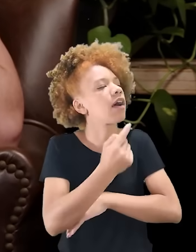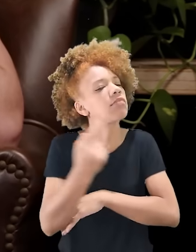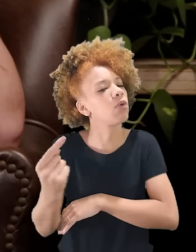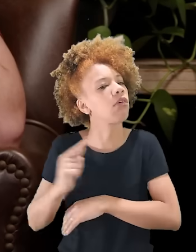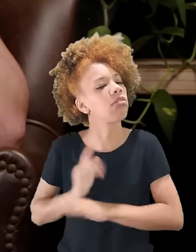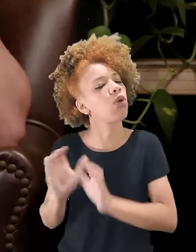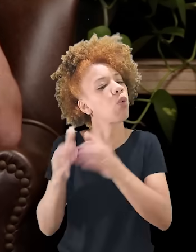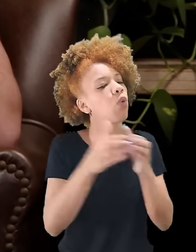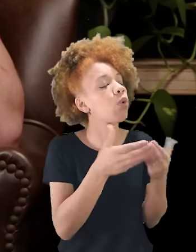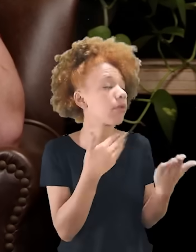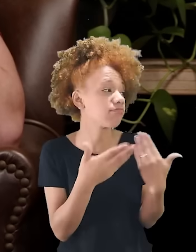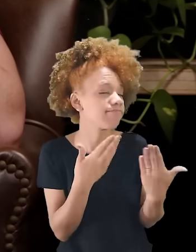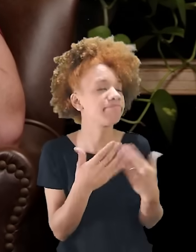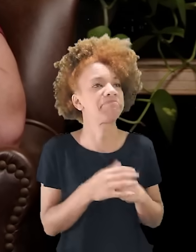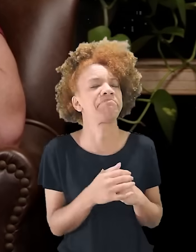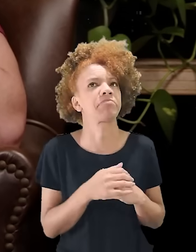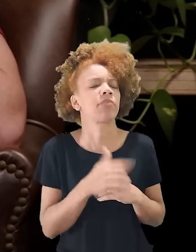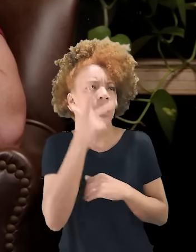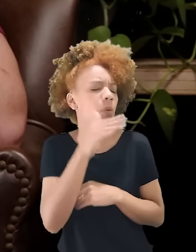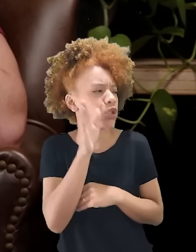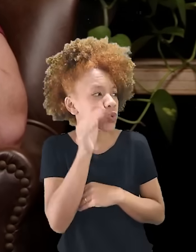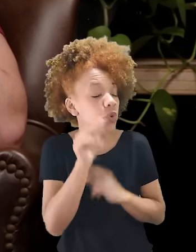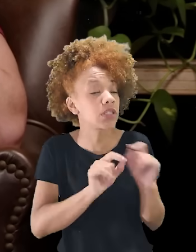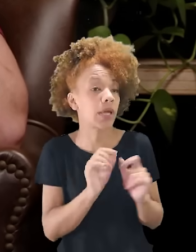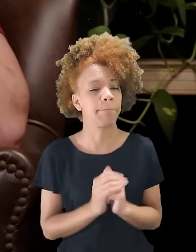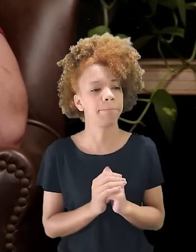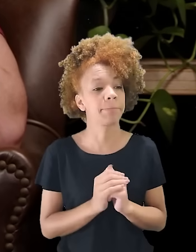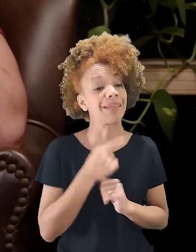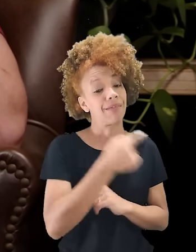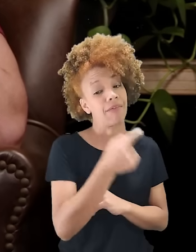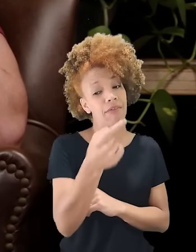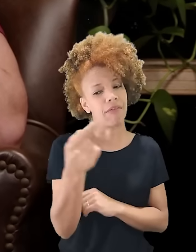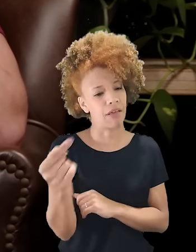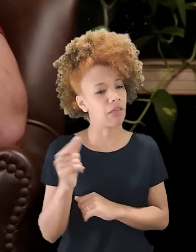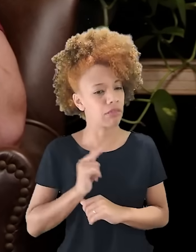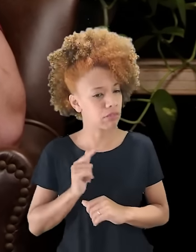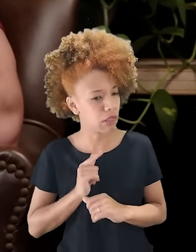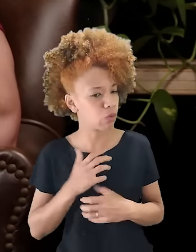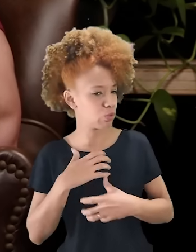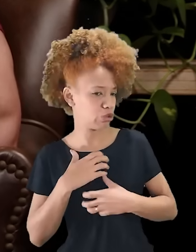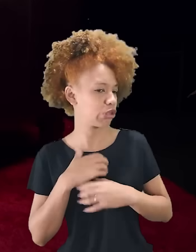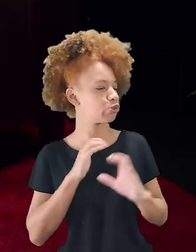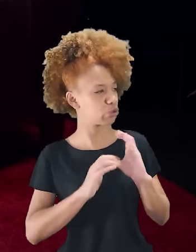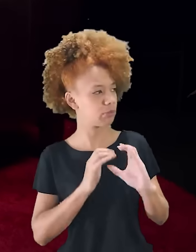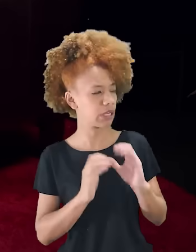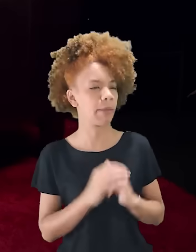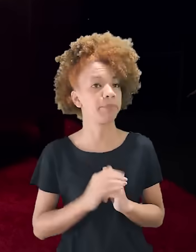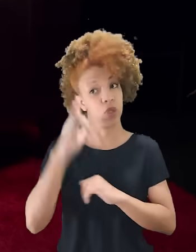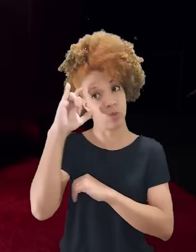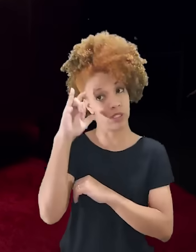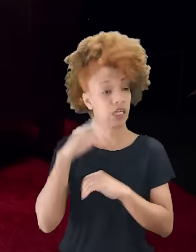bolha que que que se comunica e o que eu acho curioso é cada bolha tem a sua forma de se comunicar o